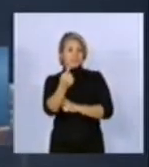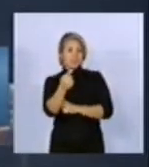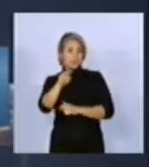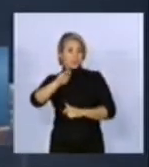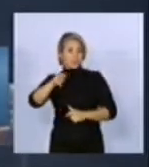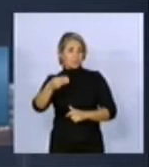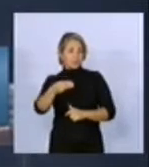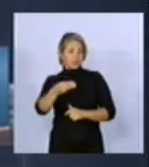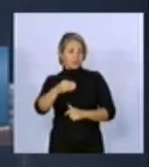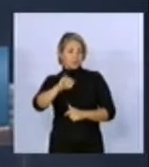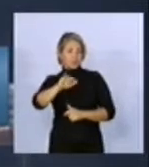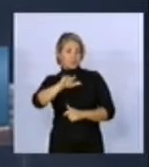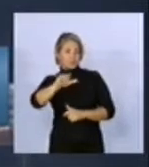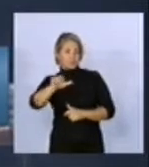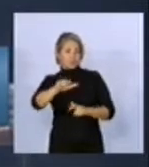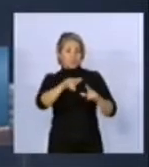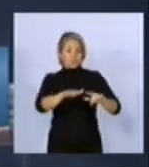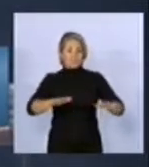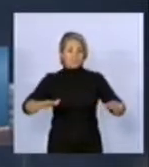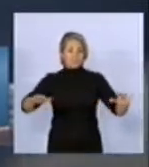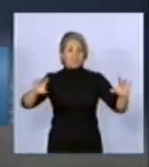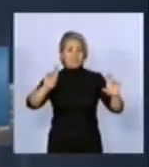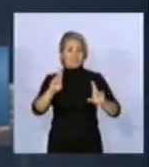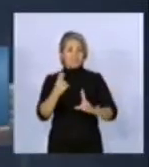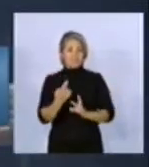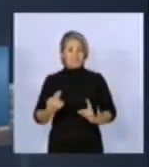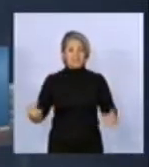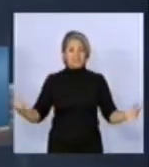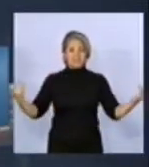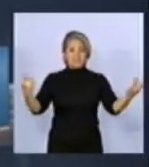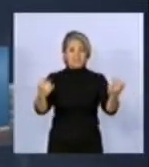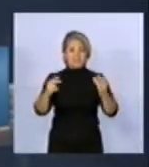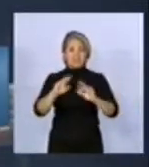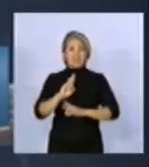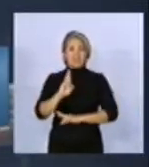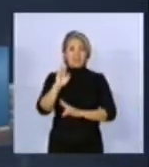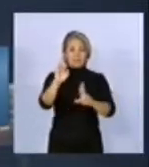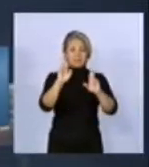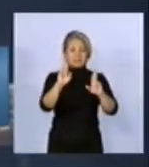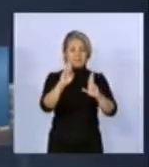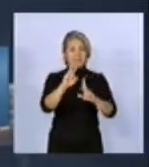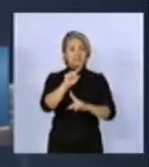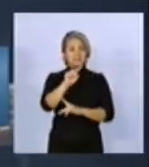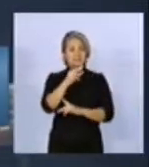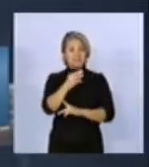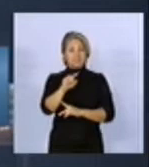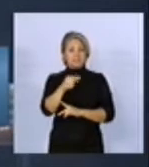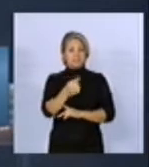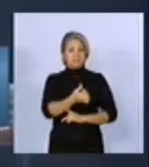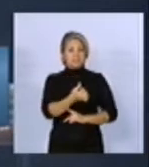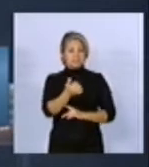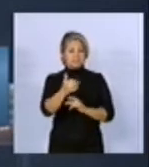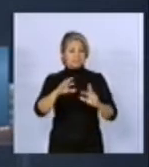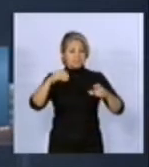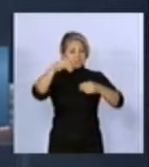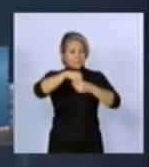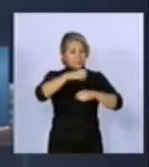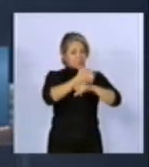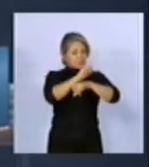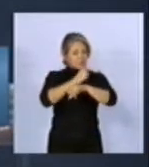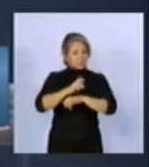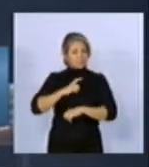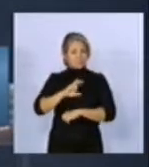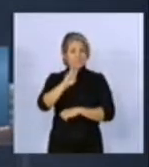que representa apenas 3,6 da área agricultável nosso estado e vejamos que nós temos no estado